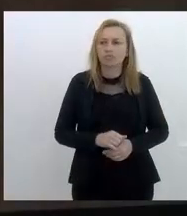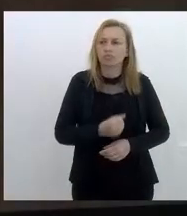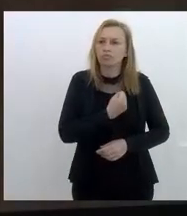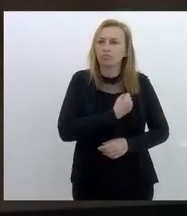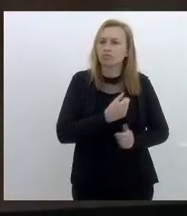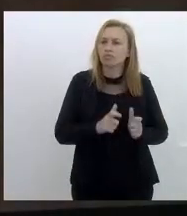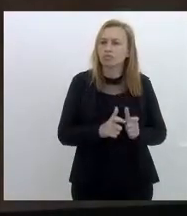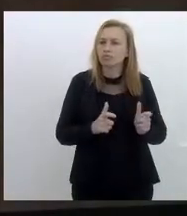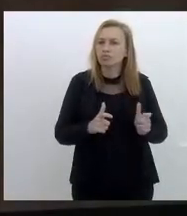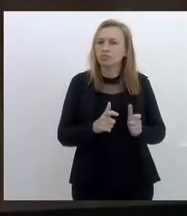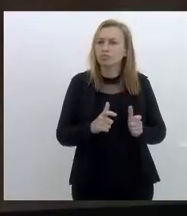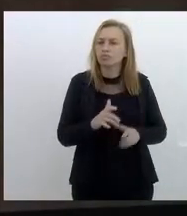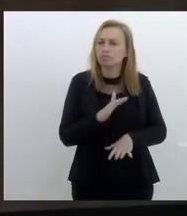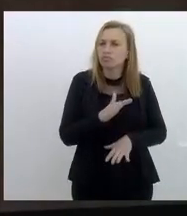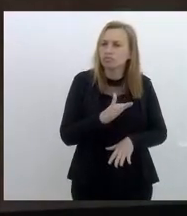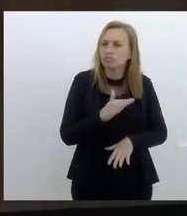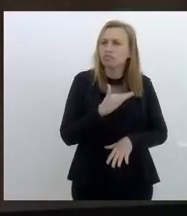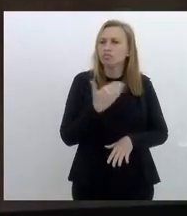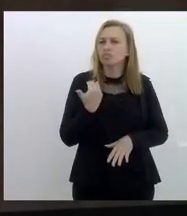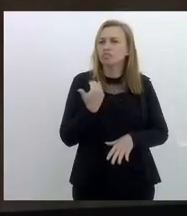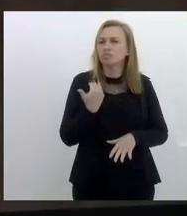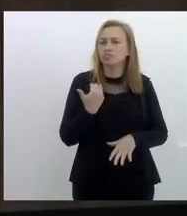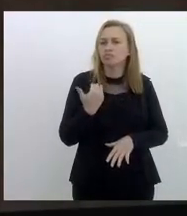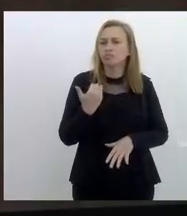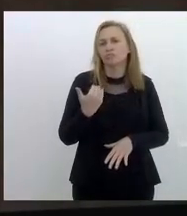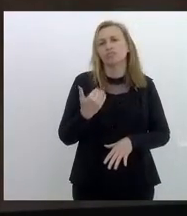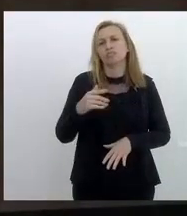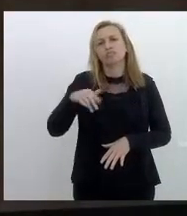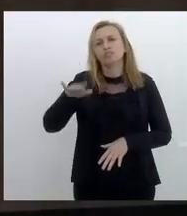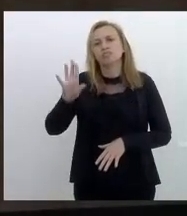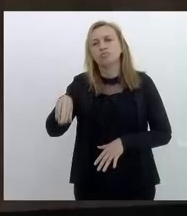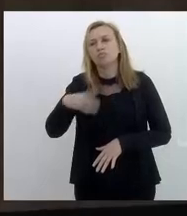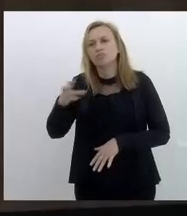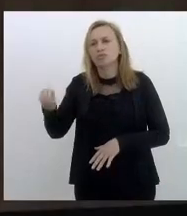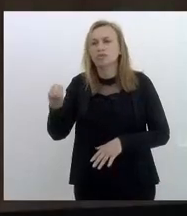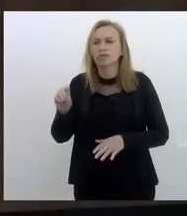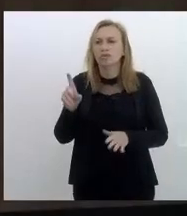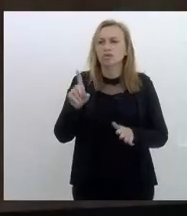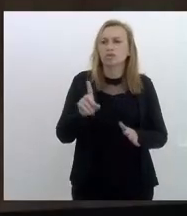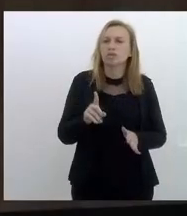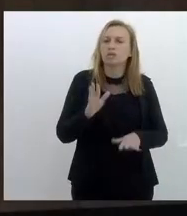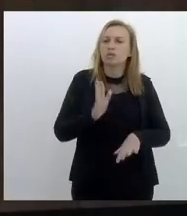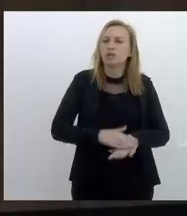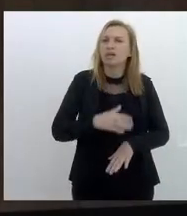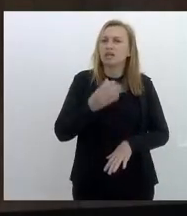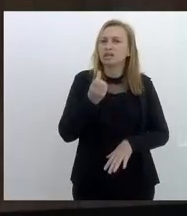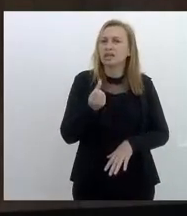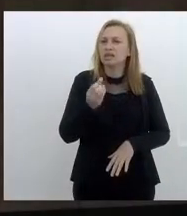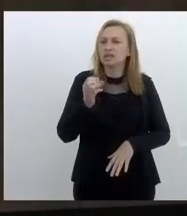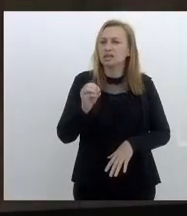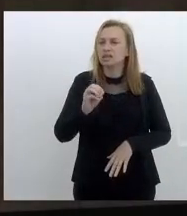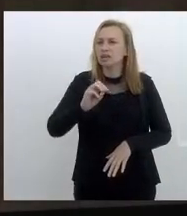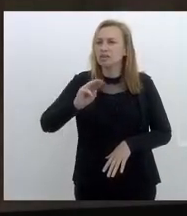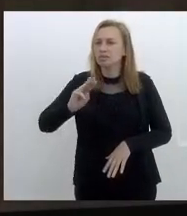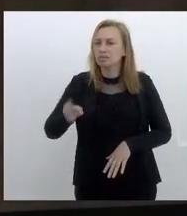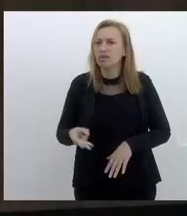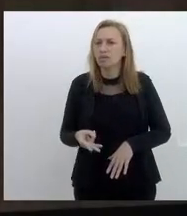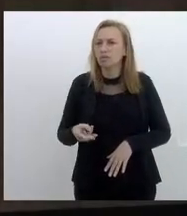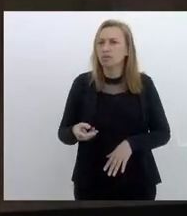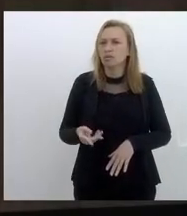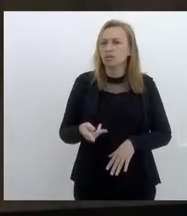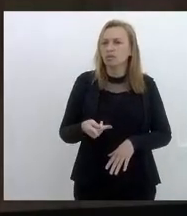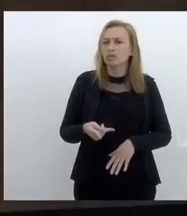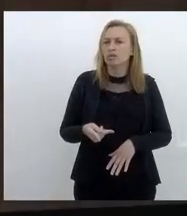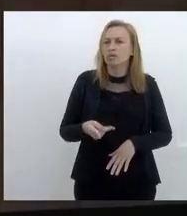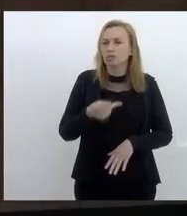a maior taxa de letalidade da União do país foram mais de 60.000 cidadãos Fluminense